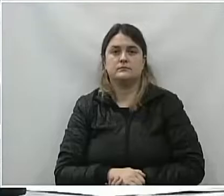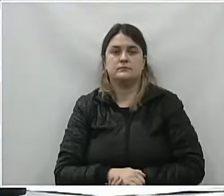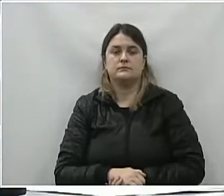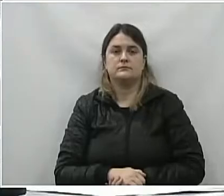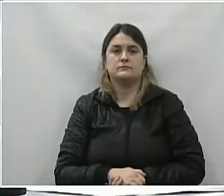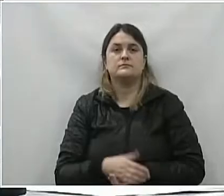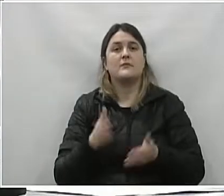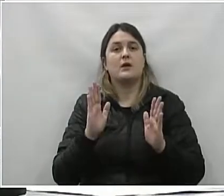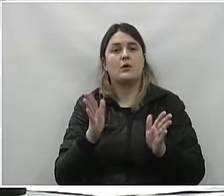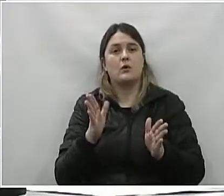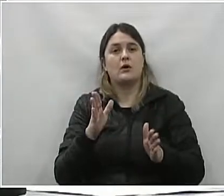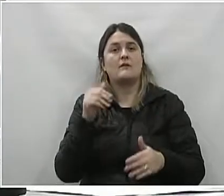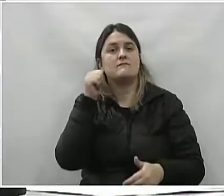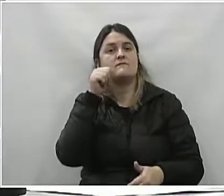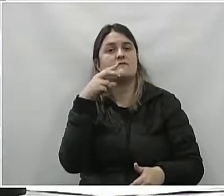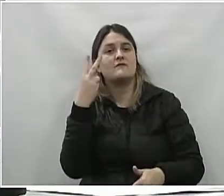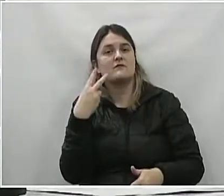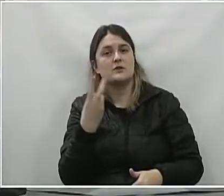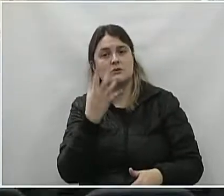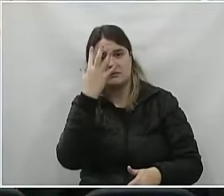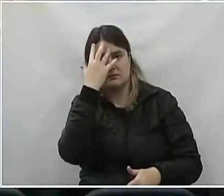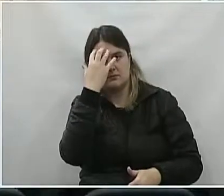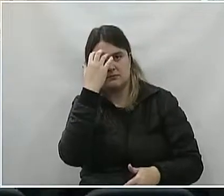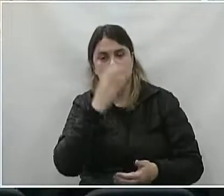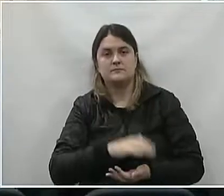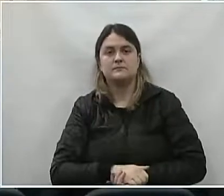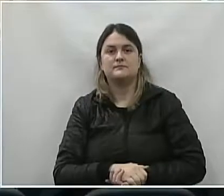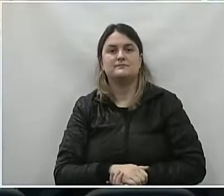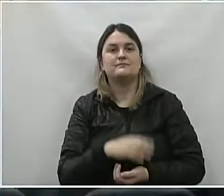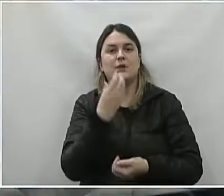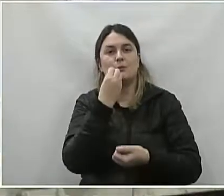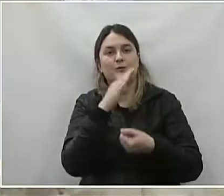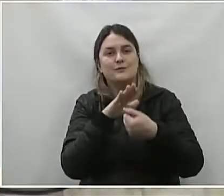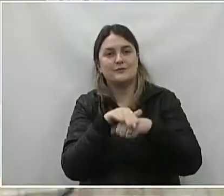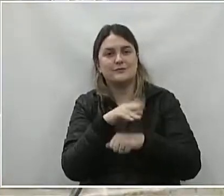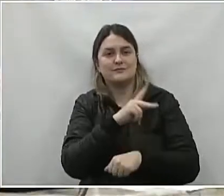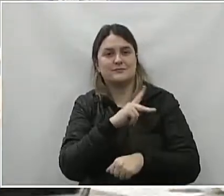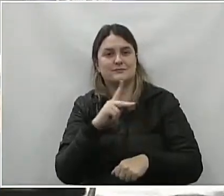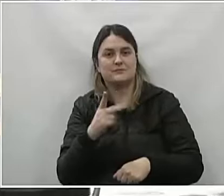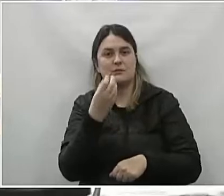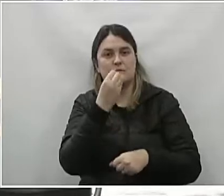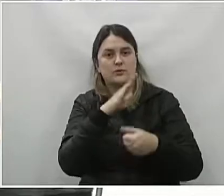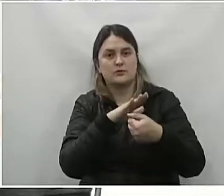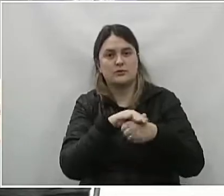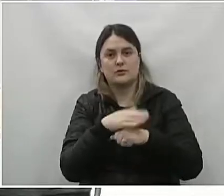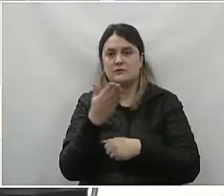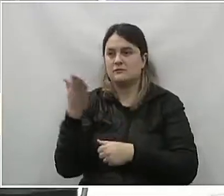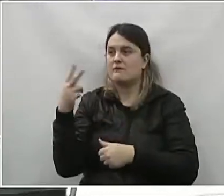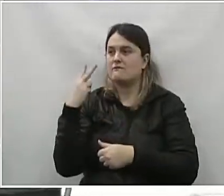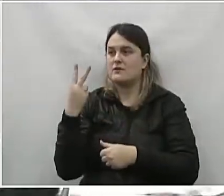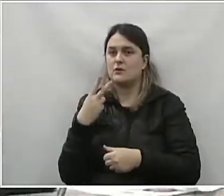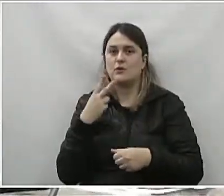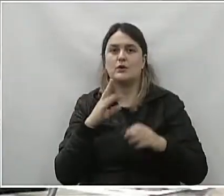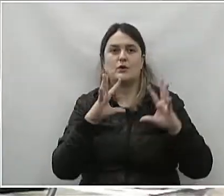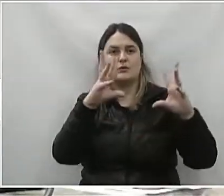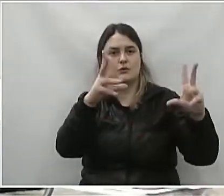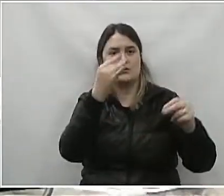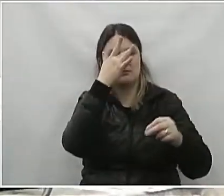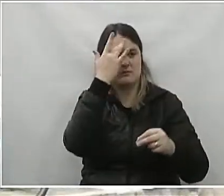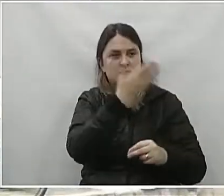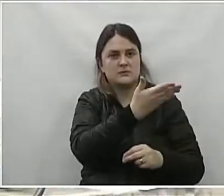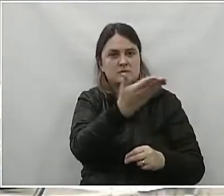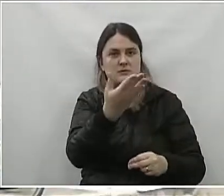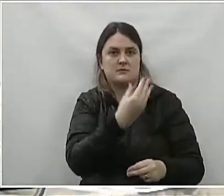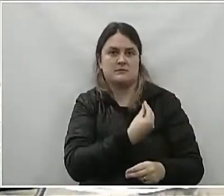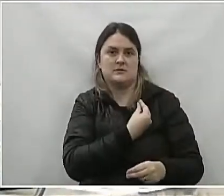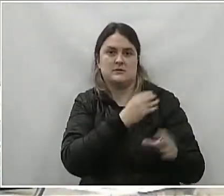Com a palavra, a vereadora Thaís Biberbach. Boa noite, presidente. Boa noite aos colegas. Boa noite a todas e a todos que estão